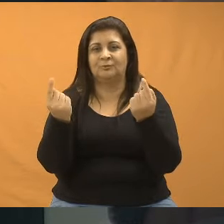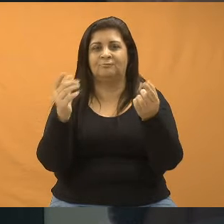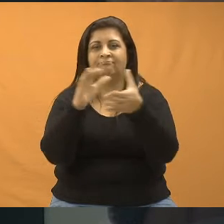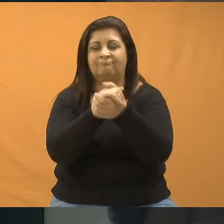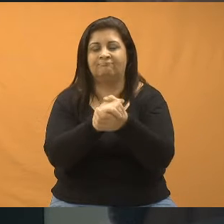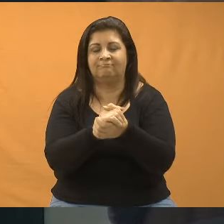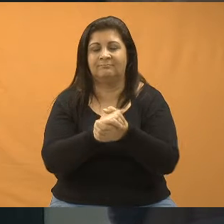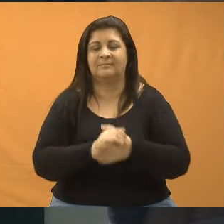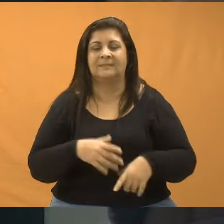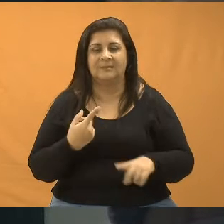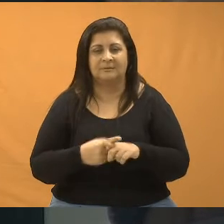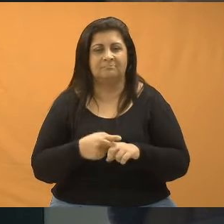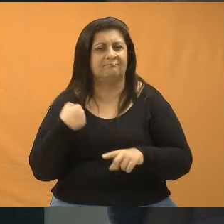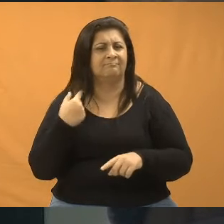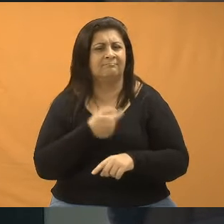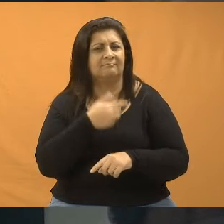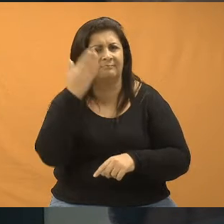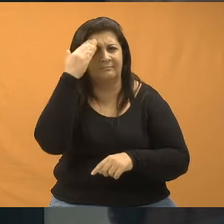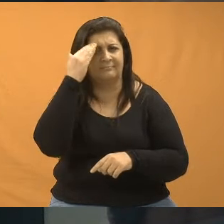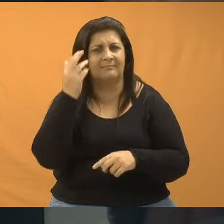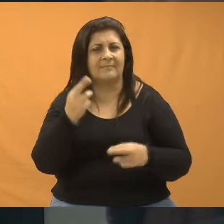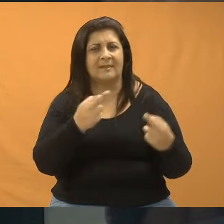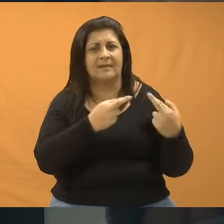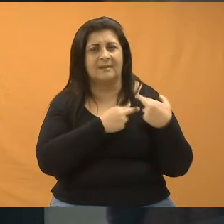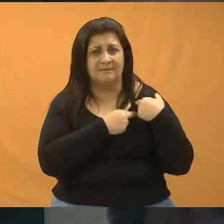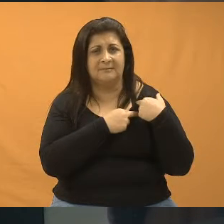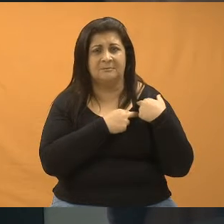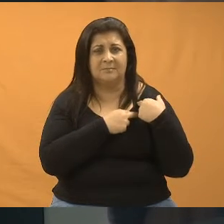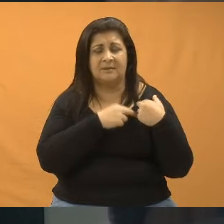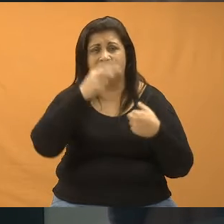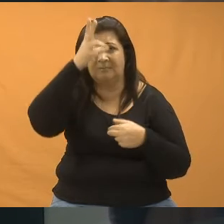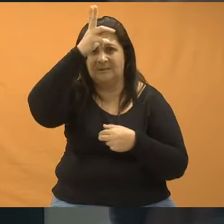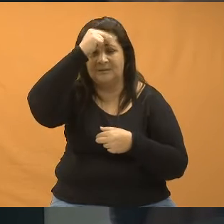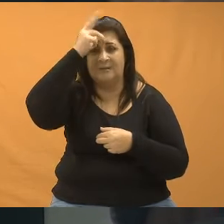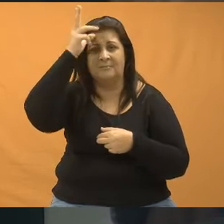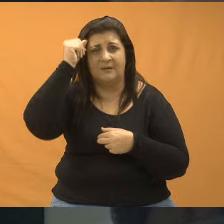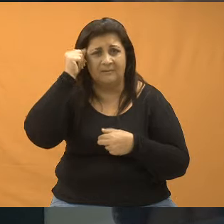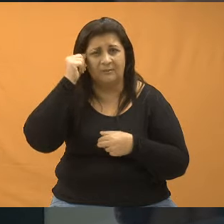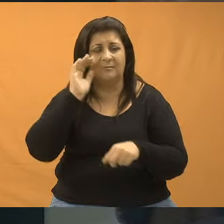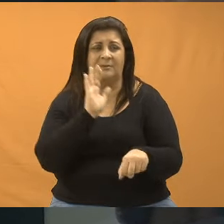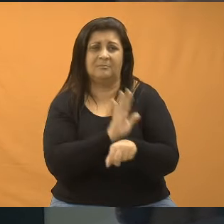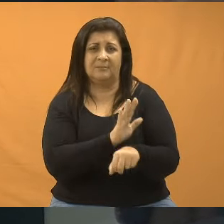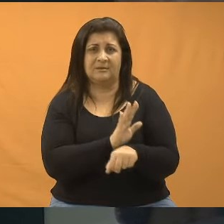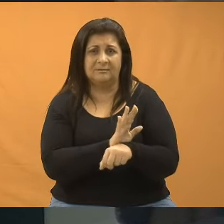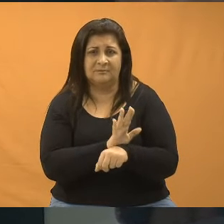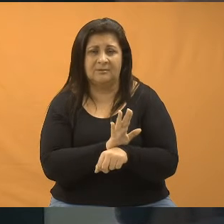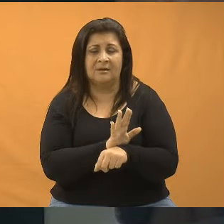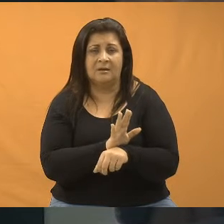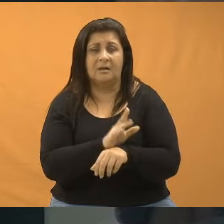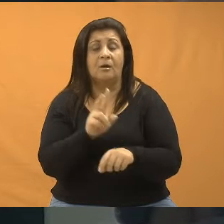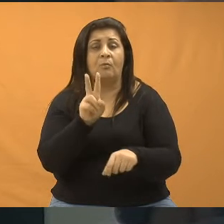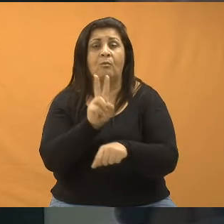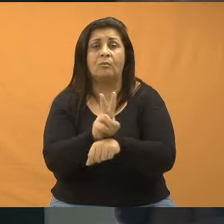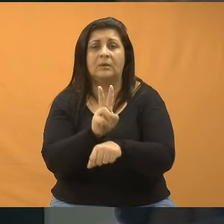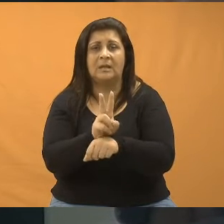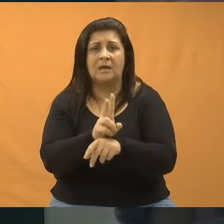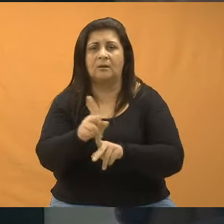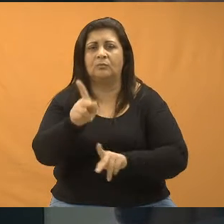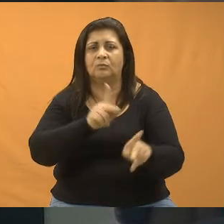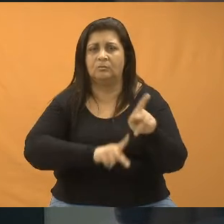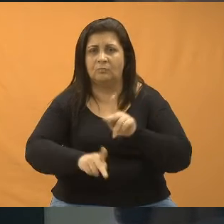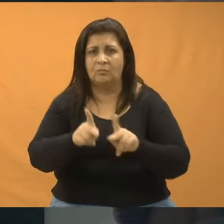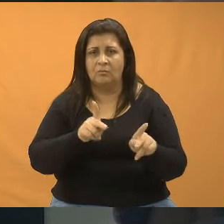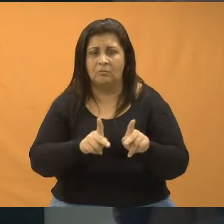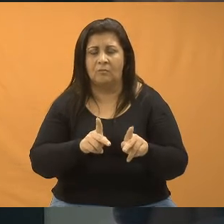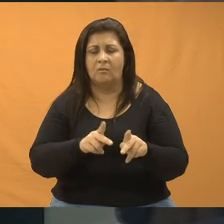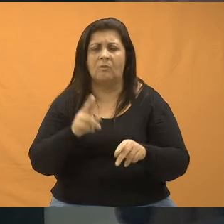gente sabe que a responsabilidade do poder público enquanto da assistência para o cidadão jacariense na parte